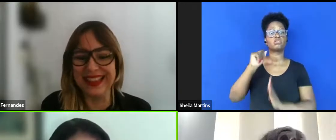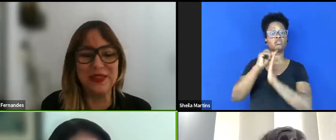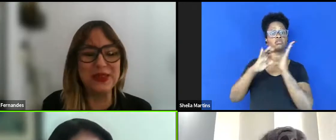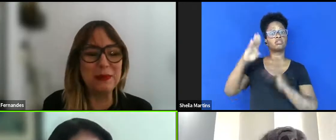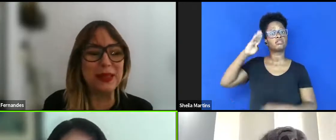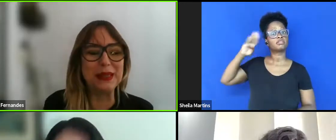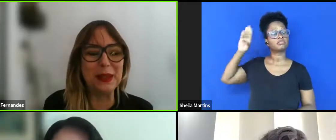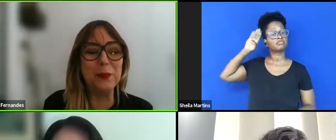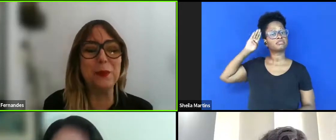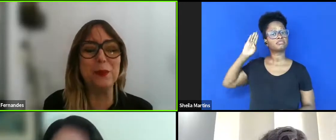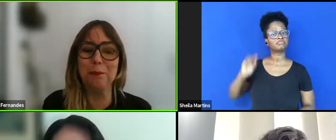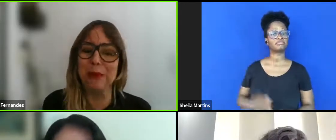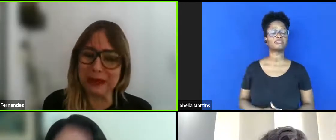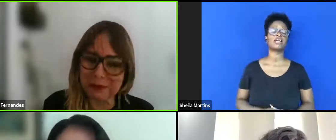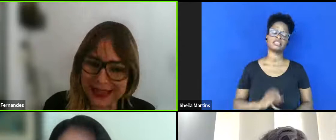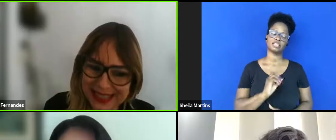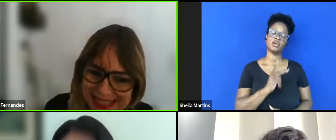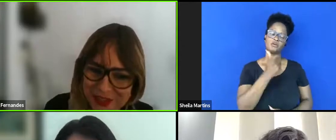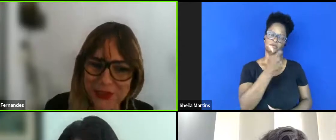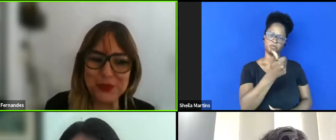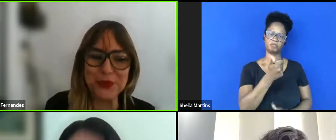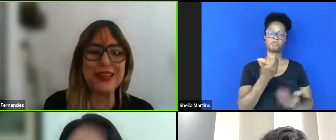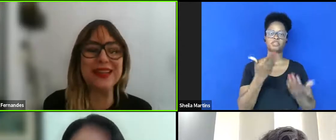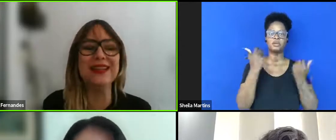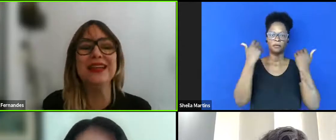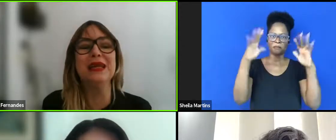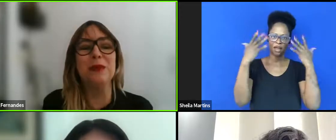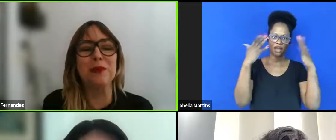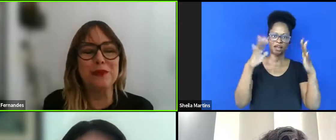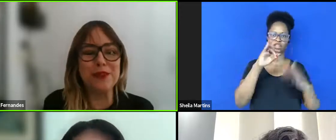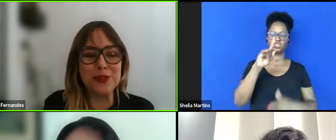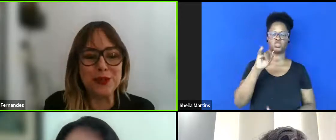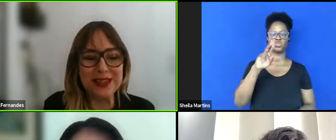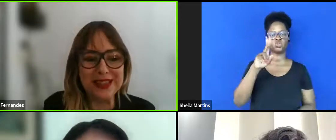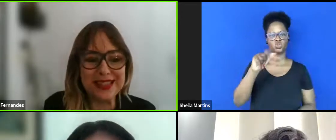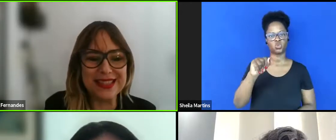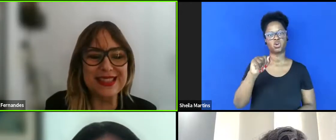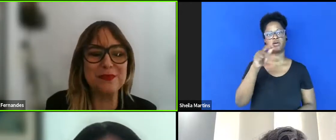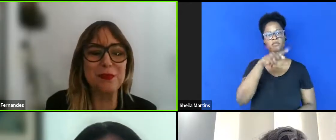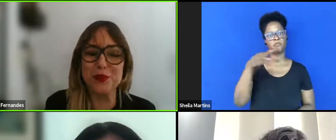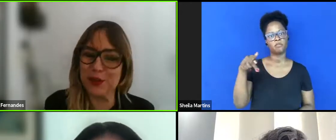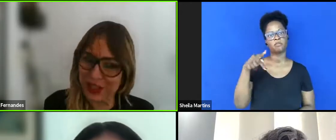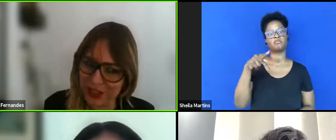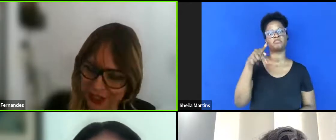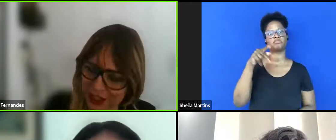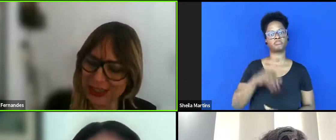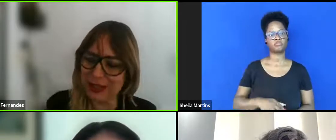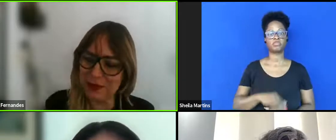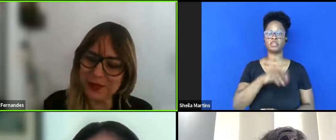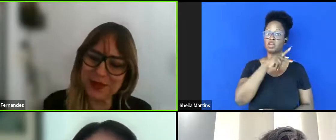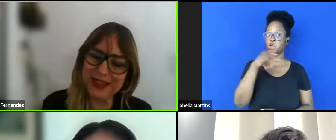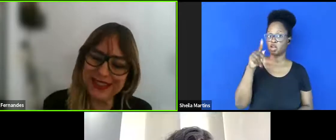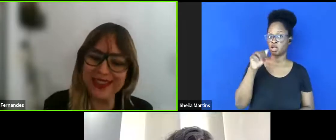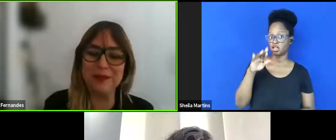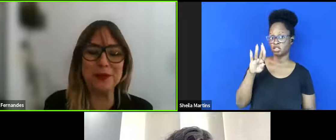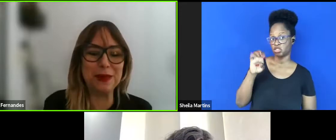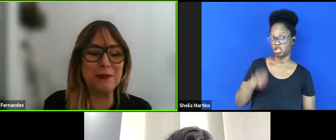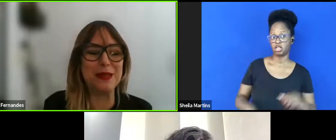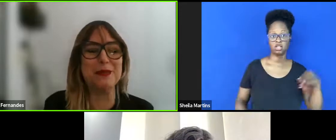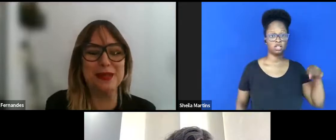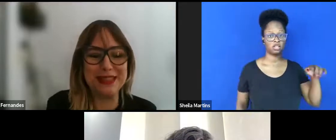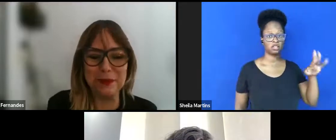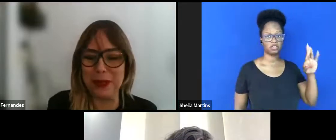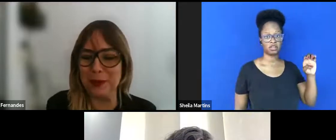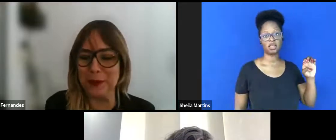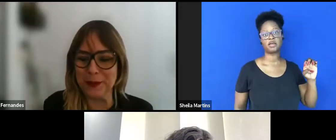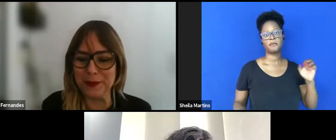acadêmica. Então, tá bem. Então, parabéns, Júlia, professores, professora Cristiana, professor André, muito